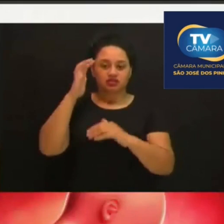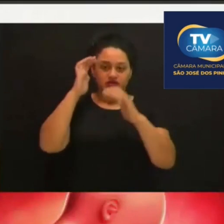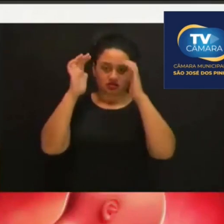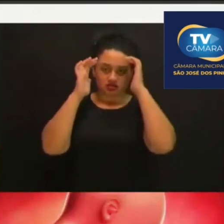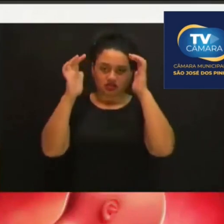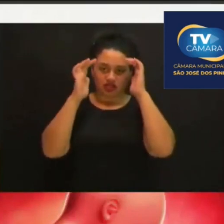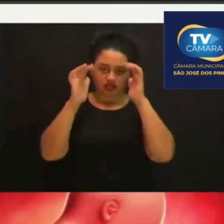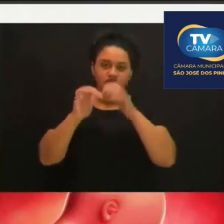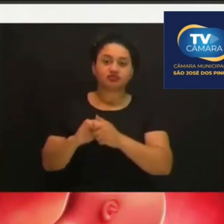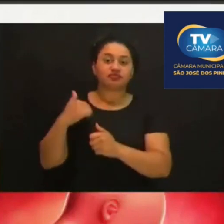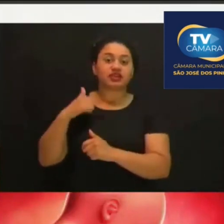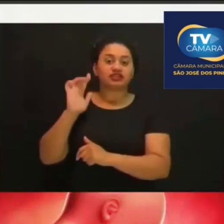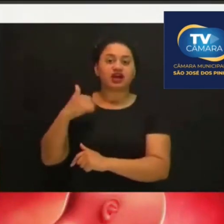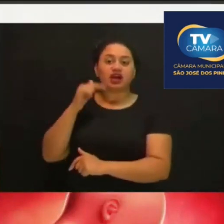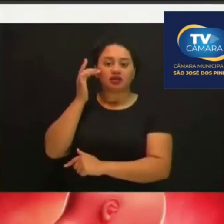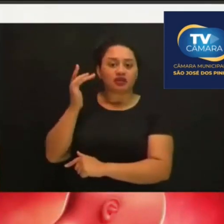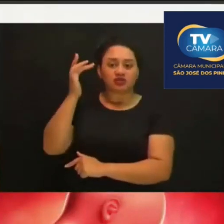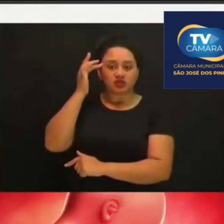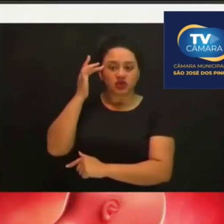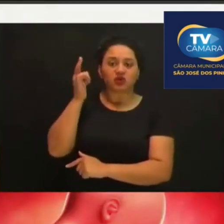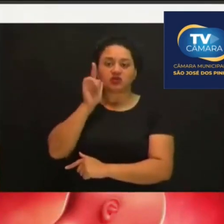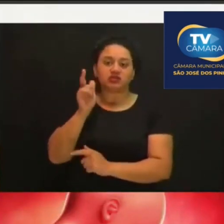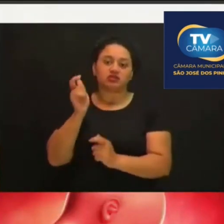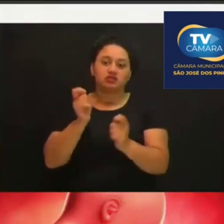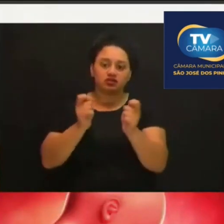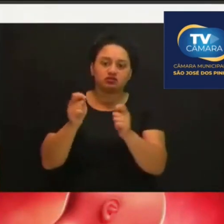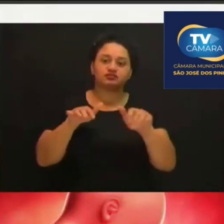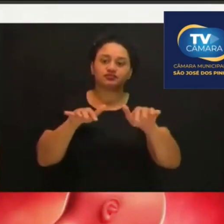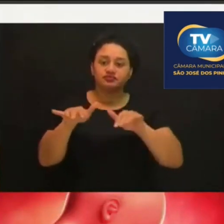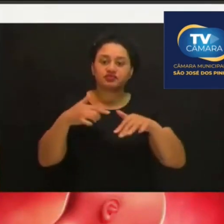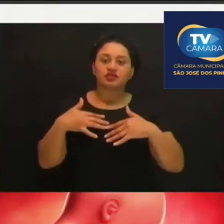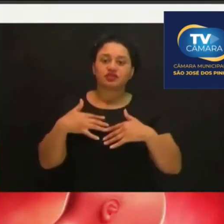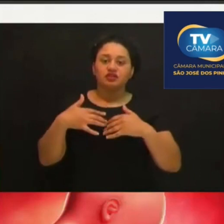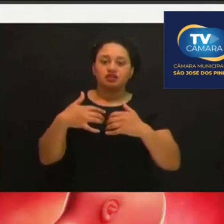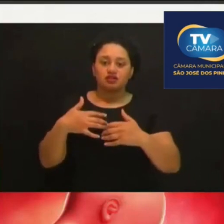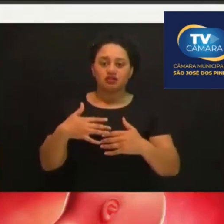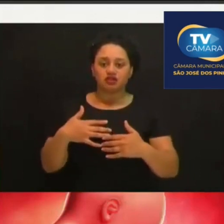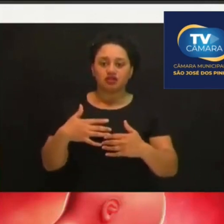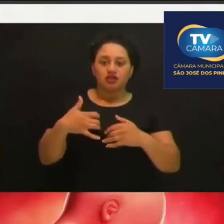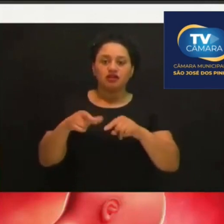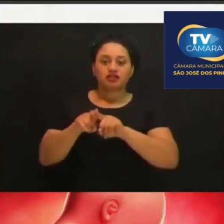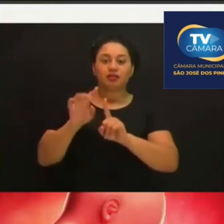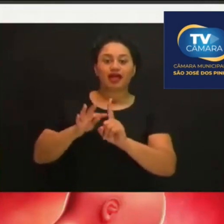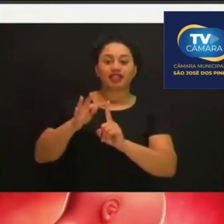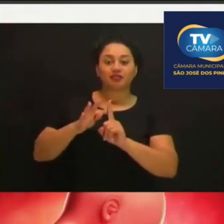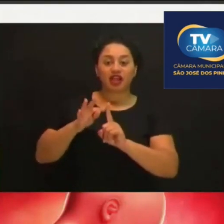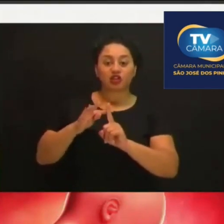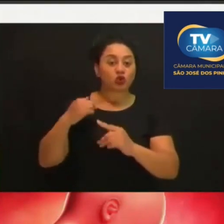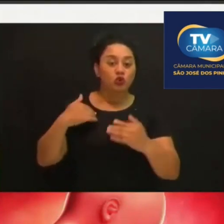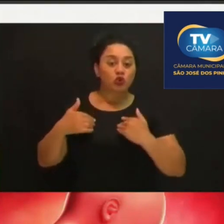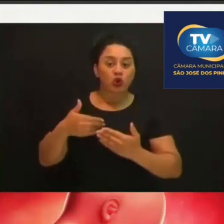está amadurecido, ele já consegue controlar movimentos respiratórios e a temperatura do bebê.